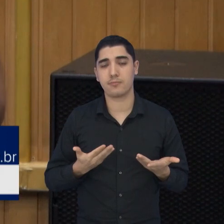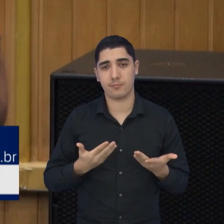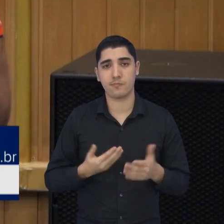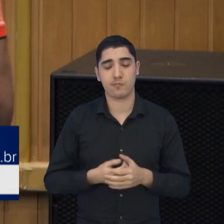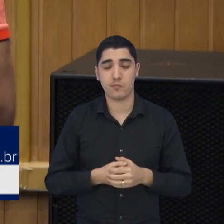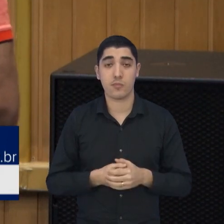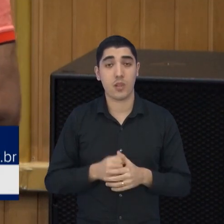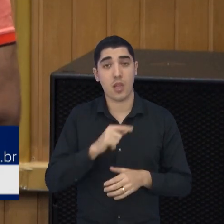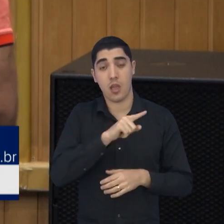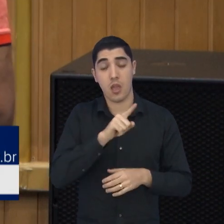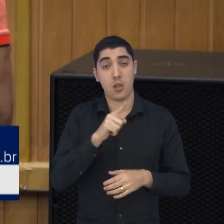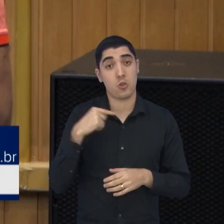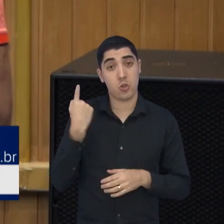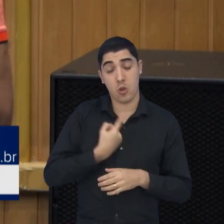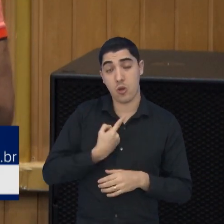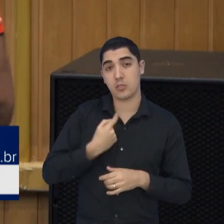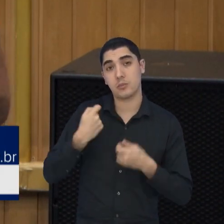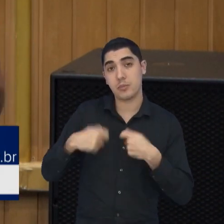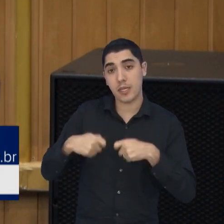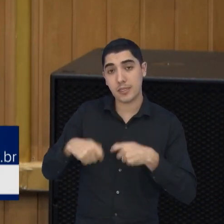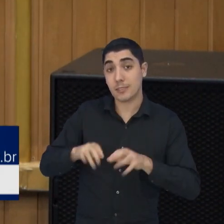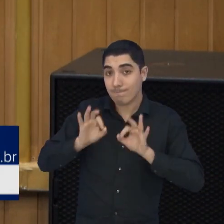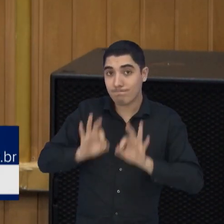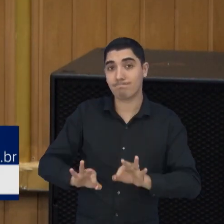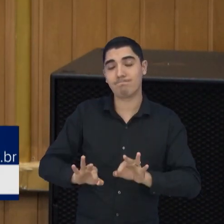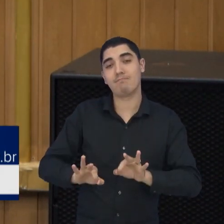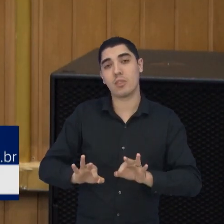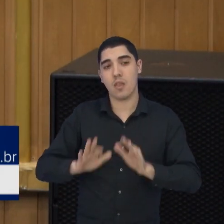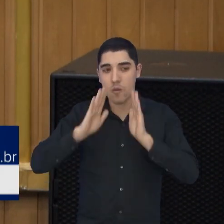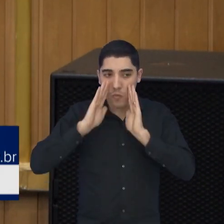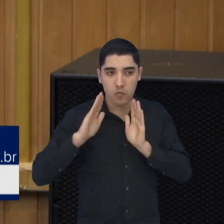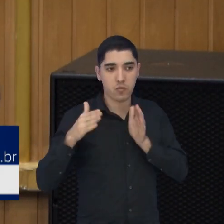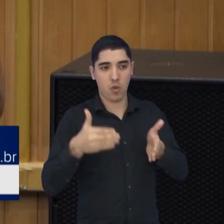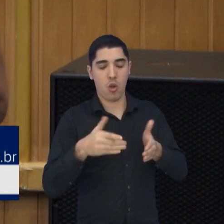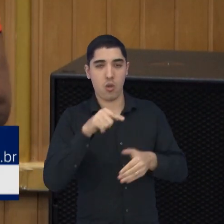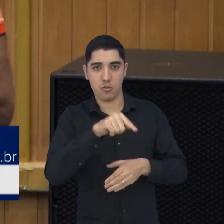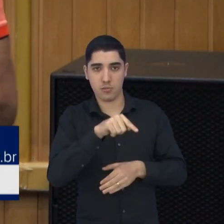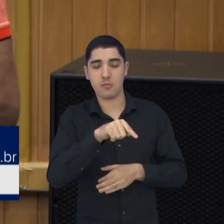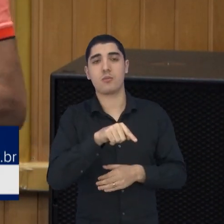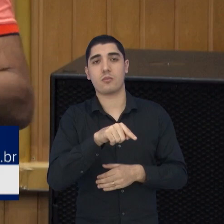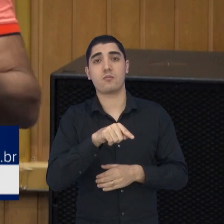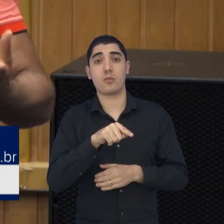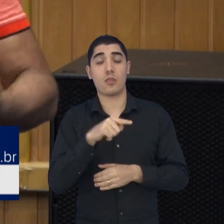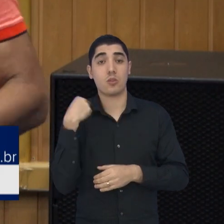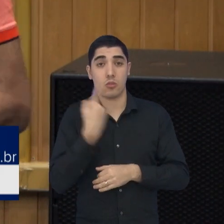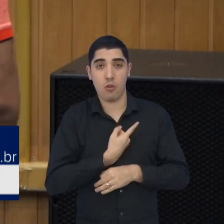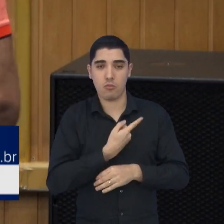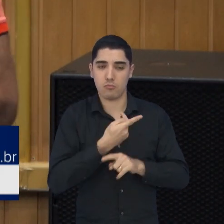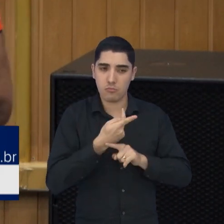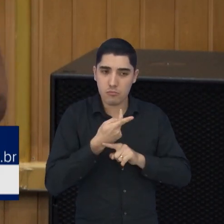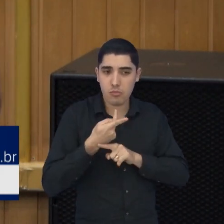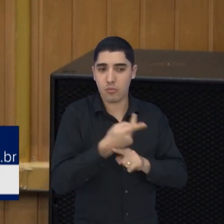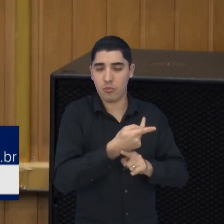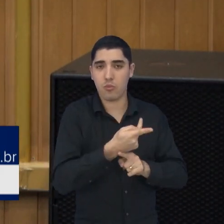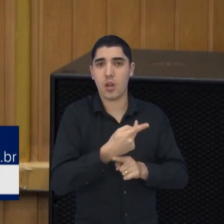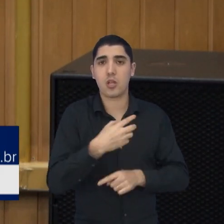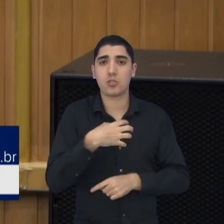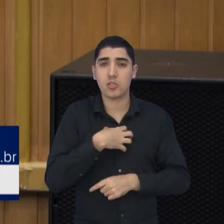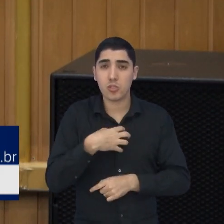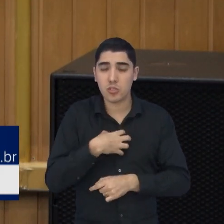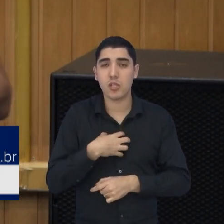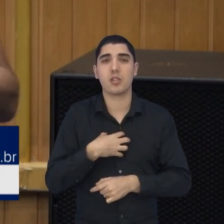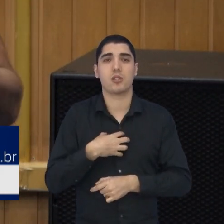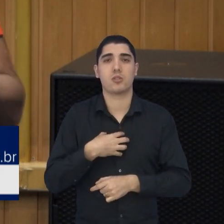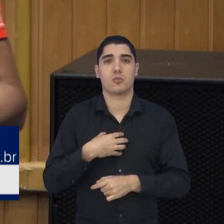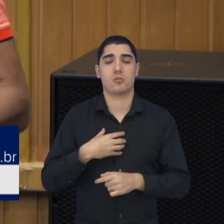Acho que a gente precisa, de fato, ter um foco no sentido de buscar uma forma